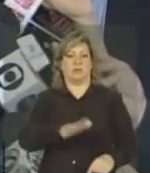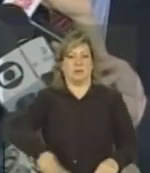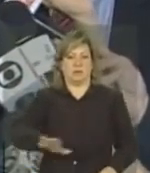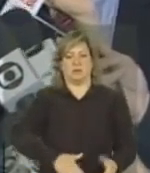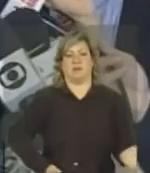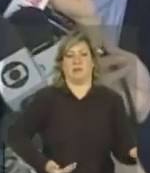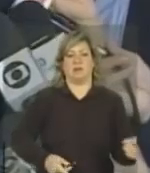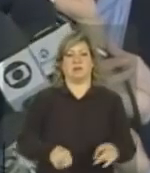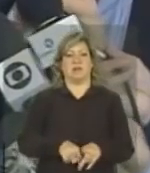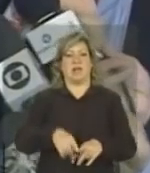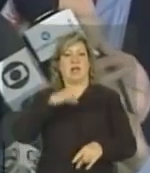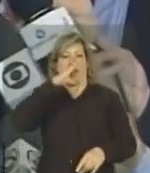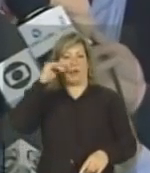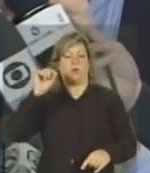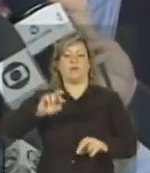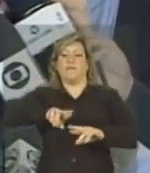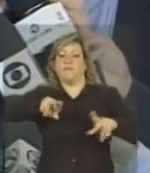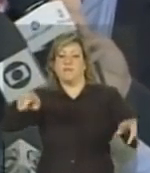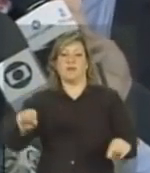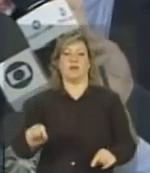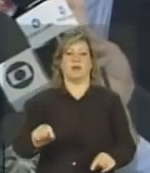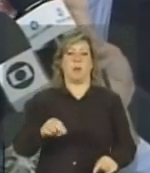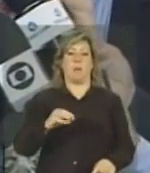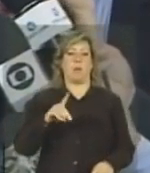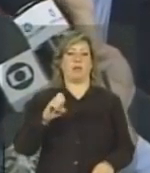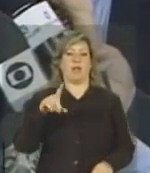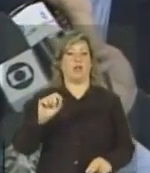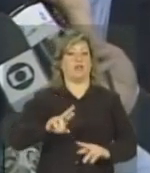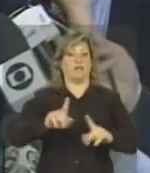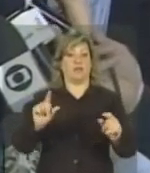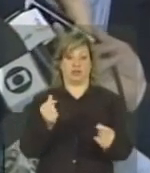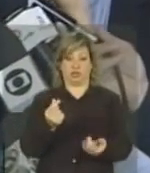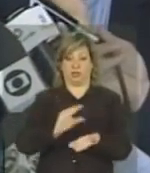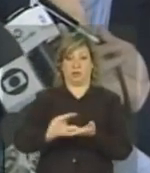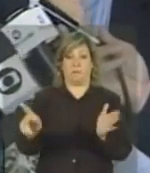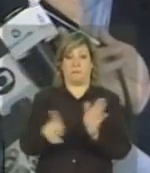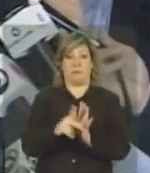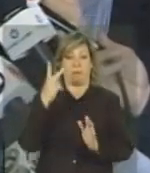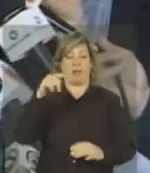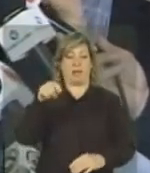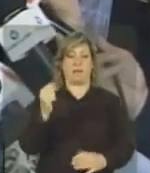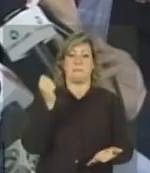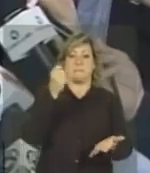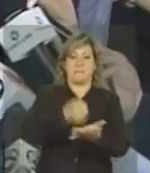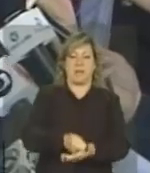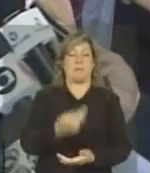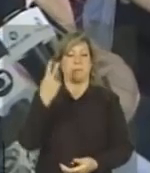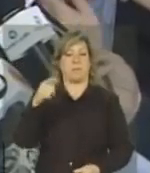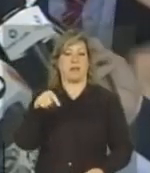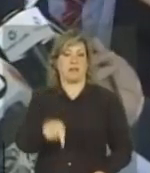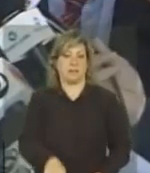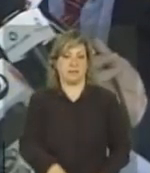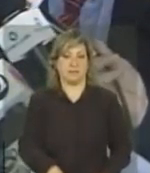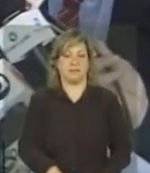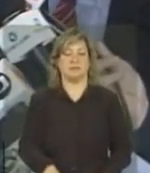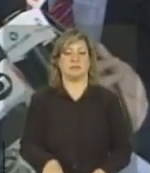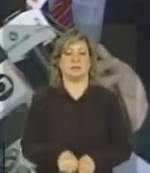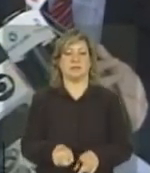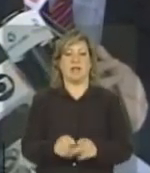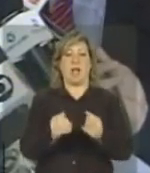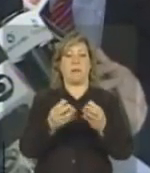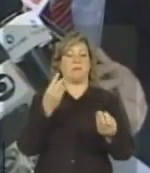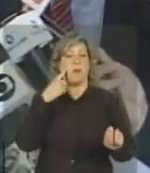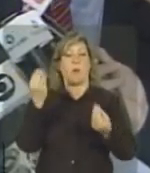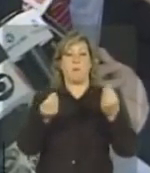um modelo diferente, com recurso específico para isso, com modelo de pagamento específico para isso e abrindo a possibilidade